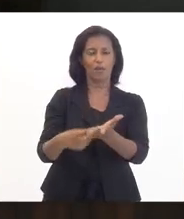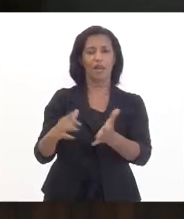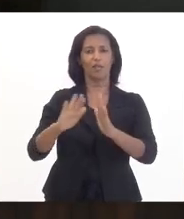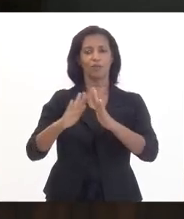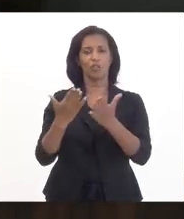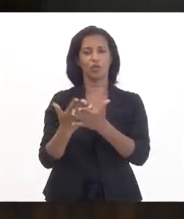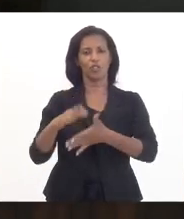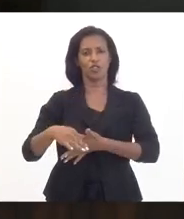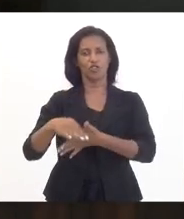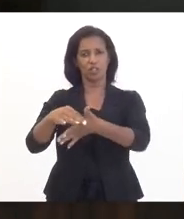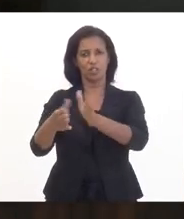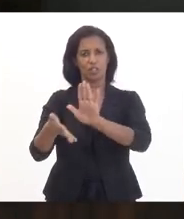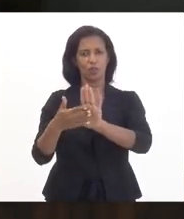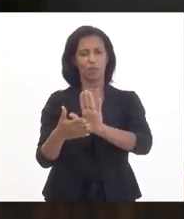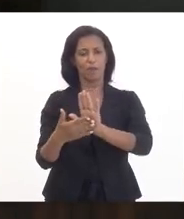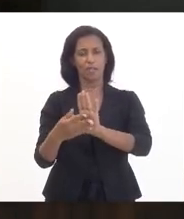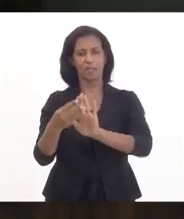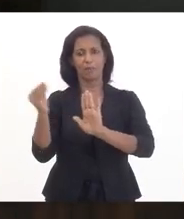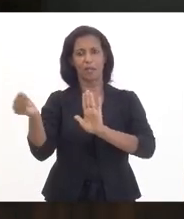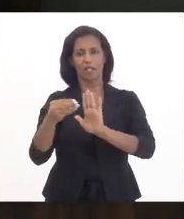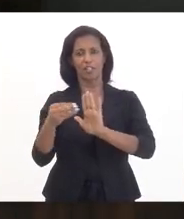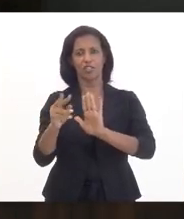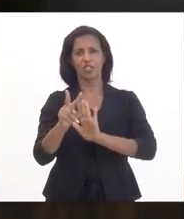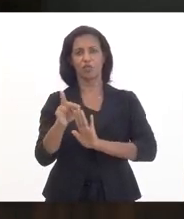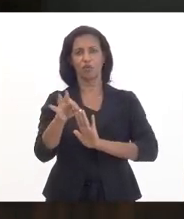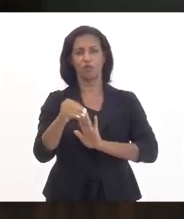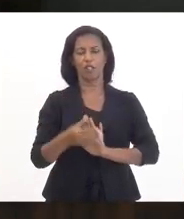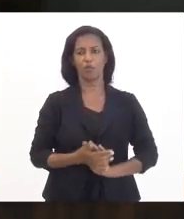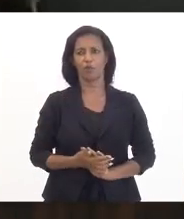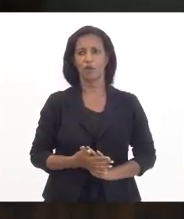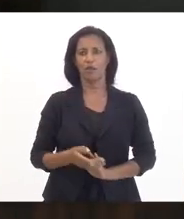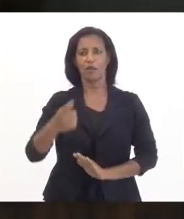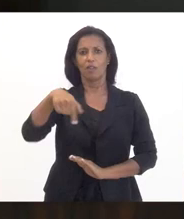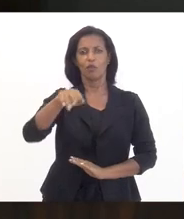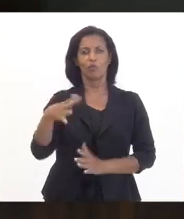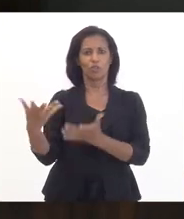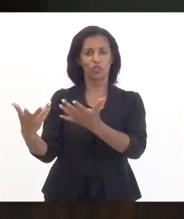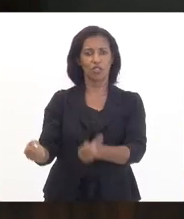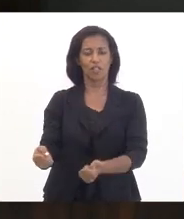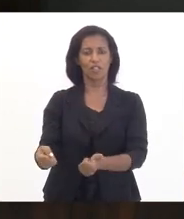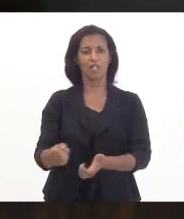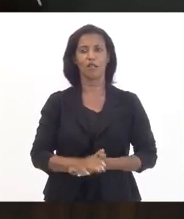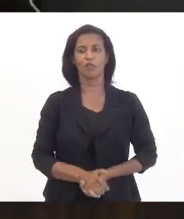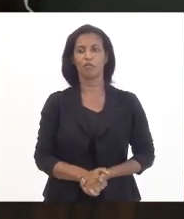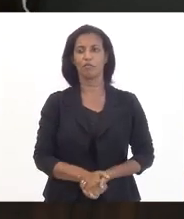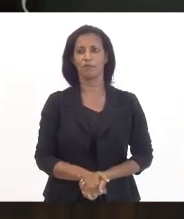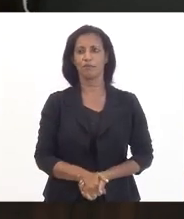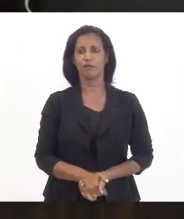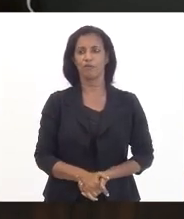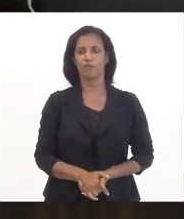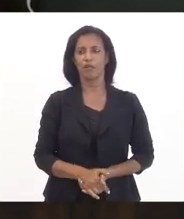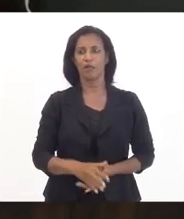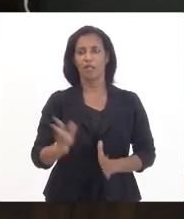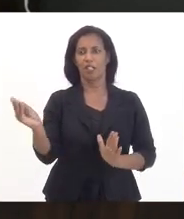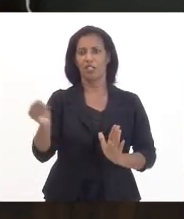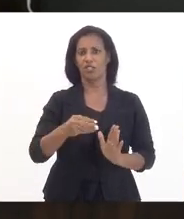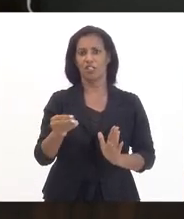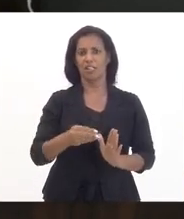Líderes e com parecer pela rejeição dos vetos. Senhores que aprovam, permaneçam como estão.